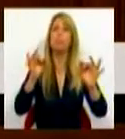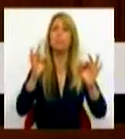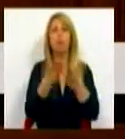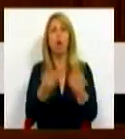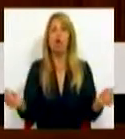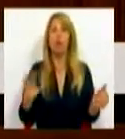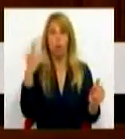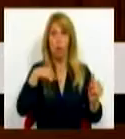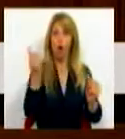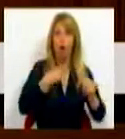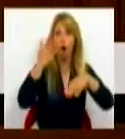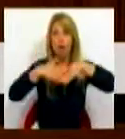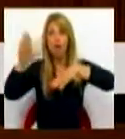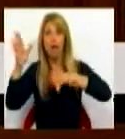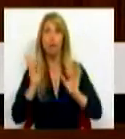na altura que saímos.